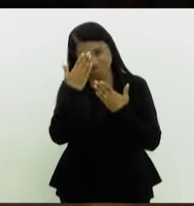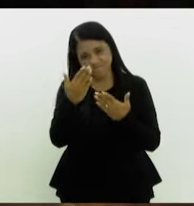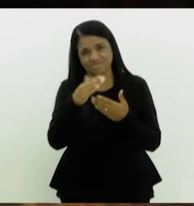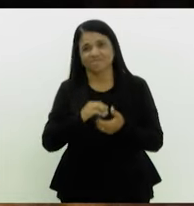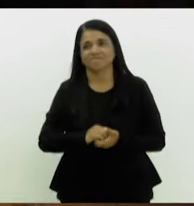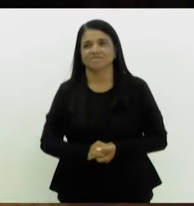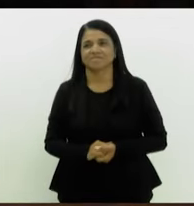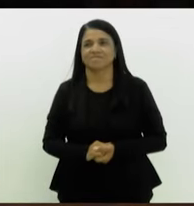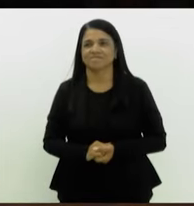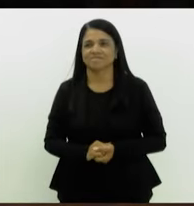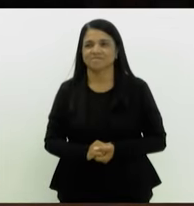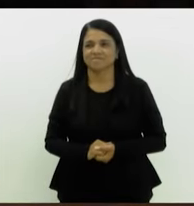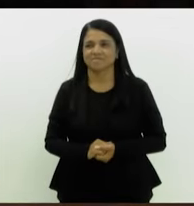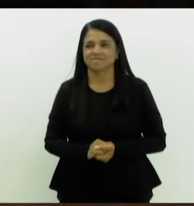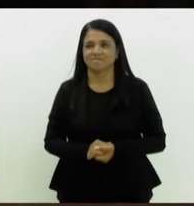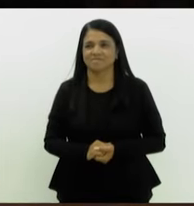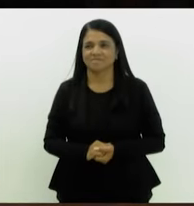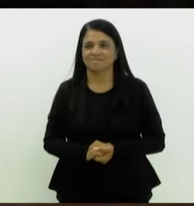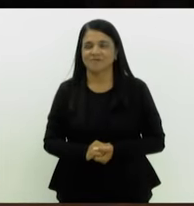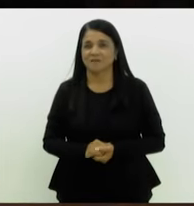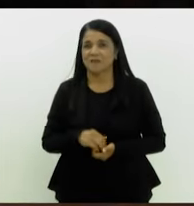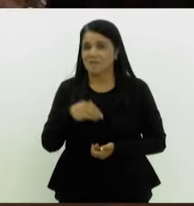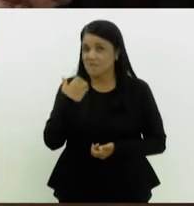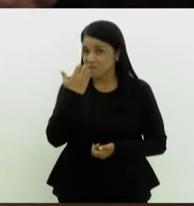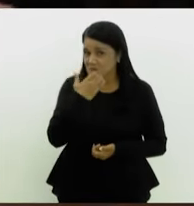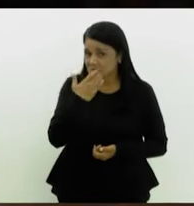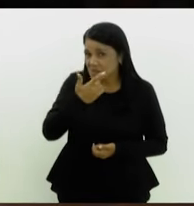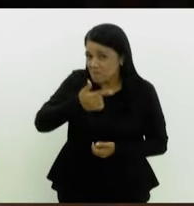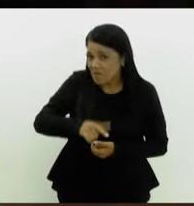obrigada vai vai cantar última